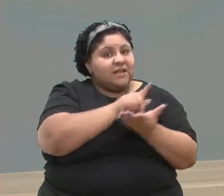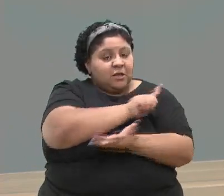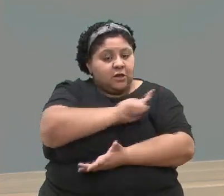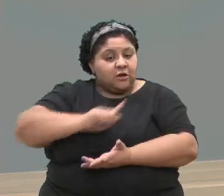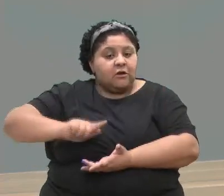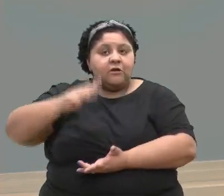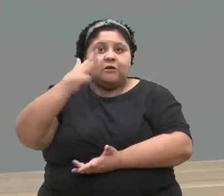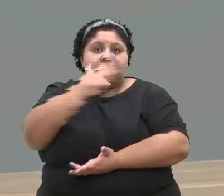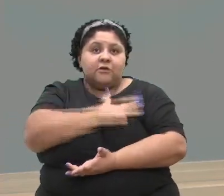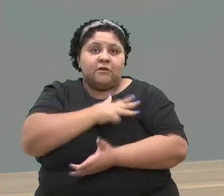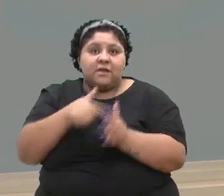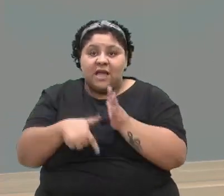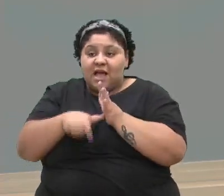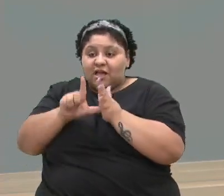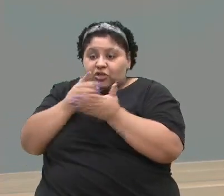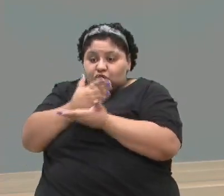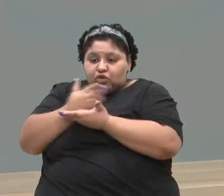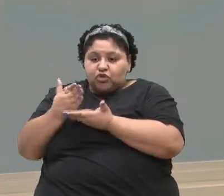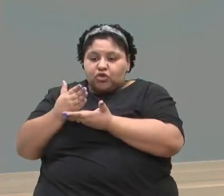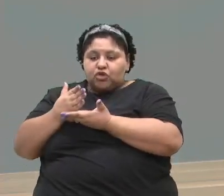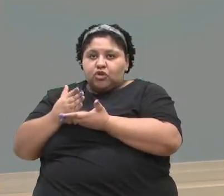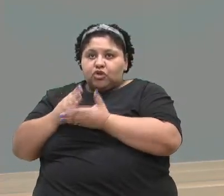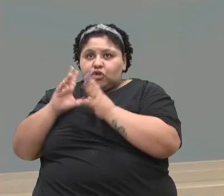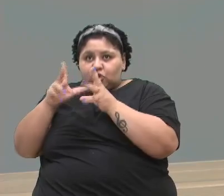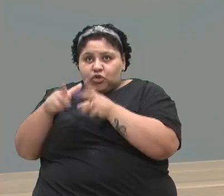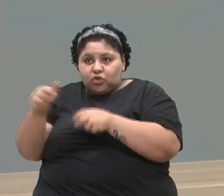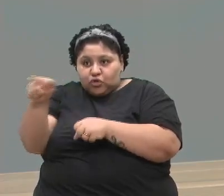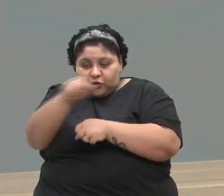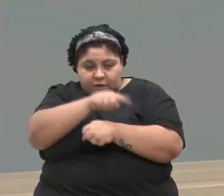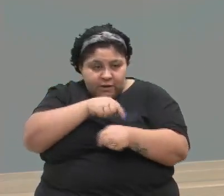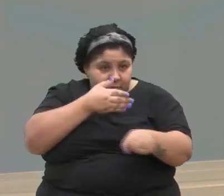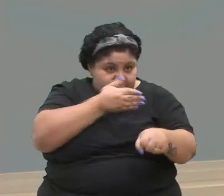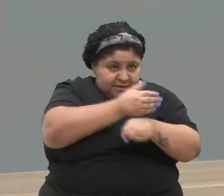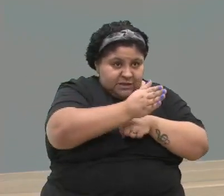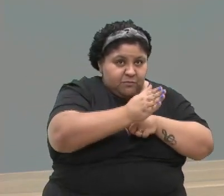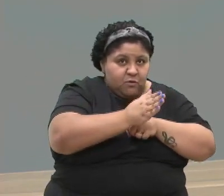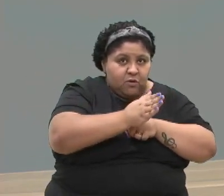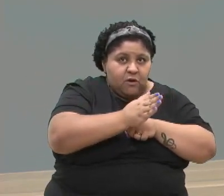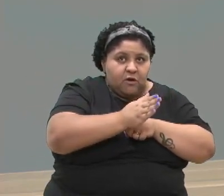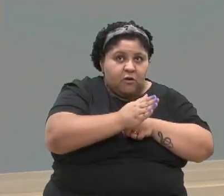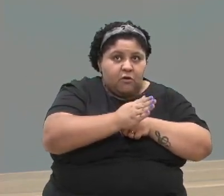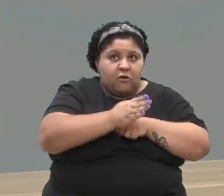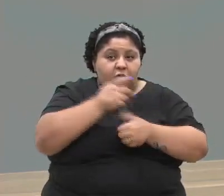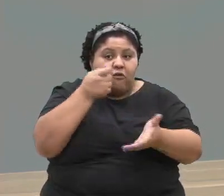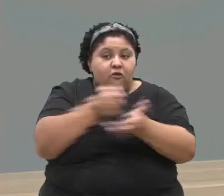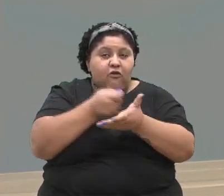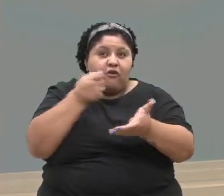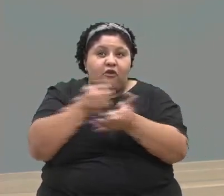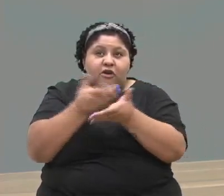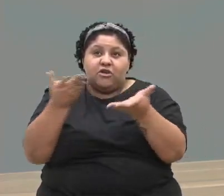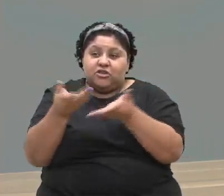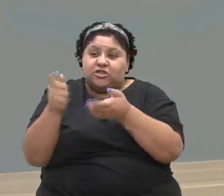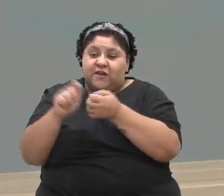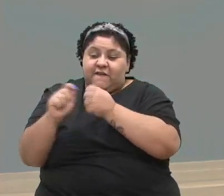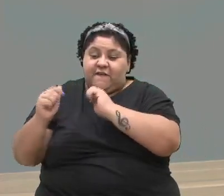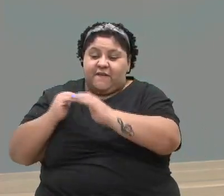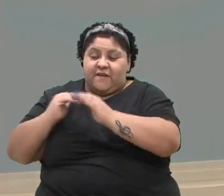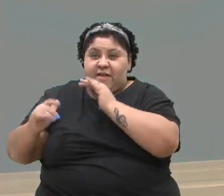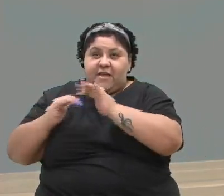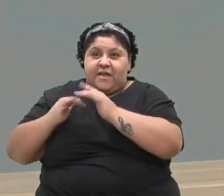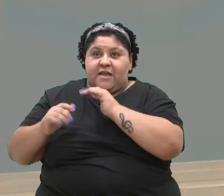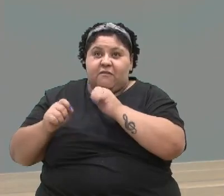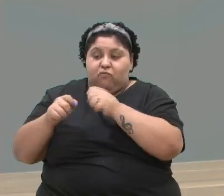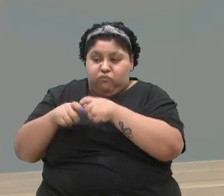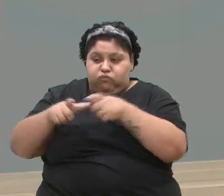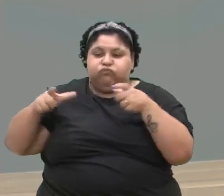Lula, antes de assumir, todo mundo aqui participou desse debate, foi obrigado, já fez um movimento para